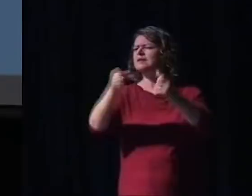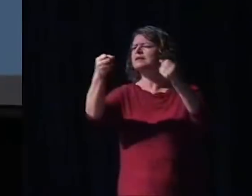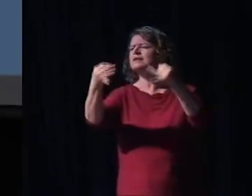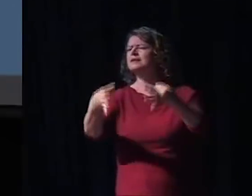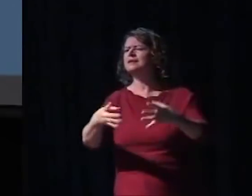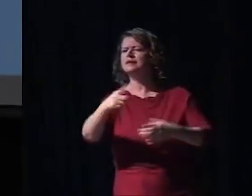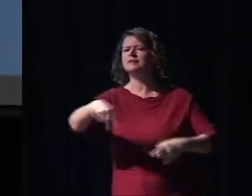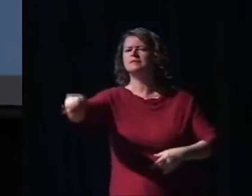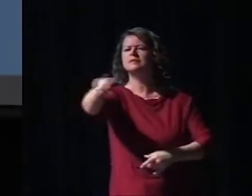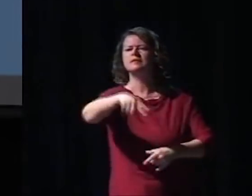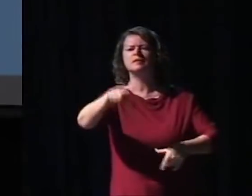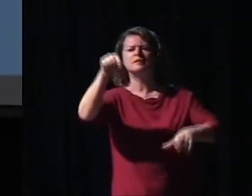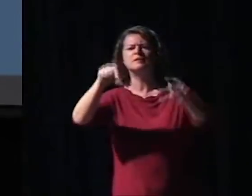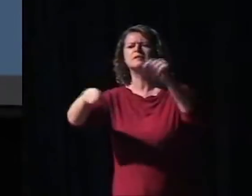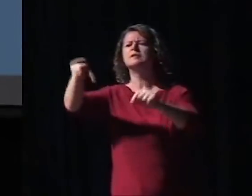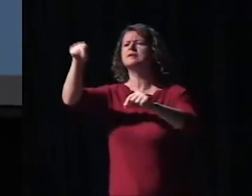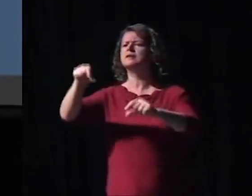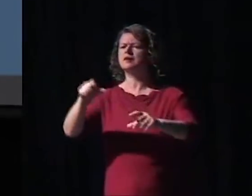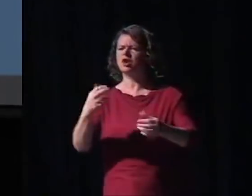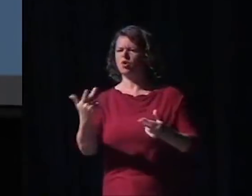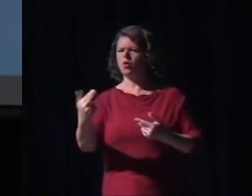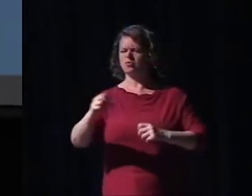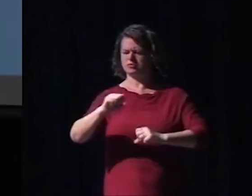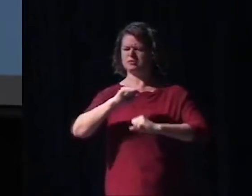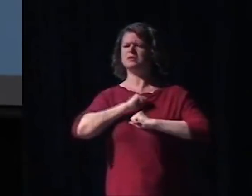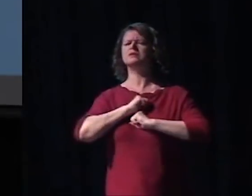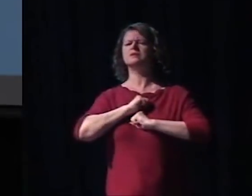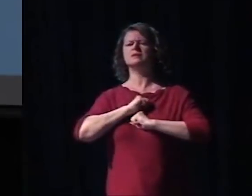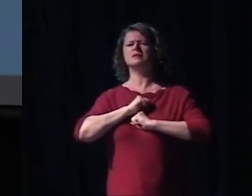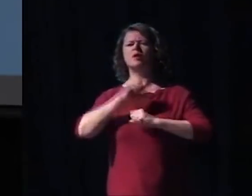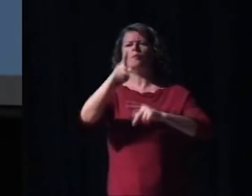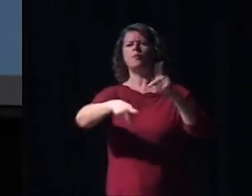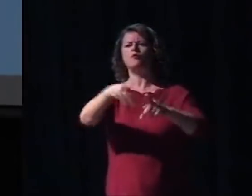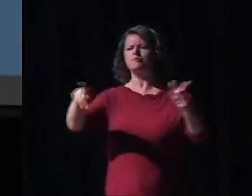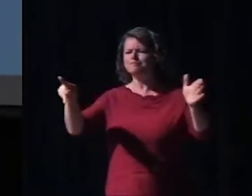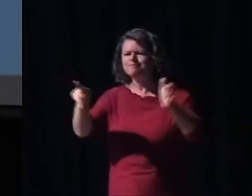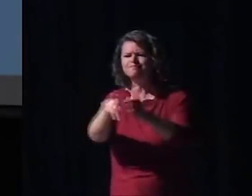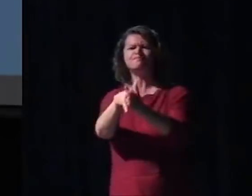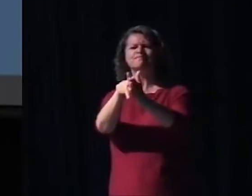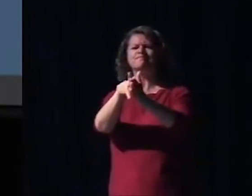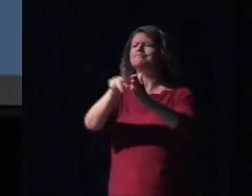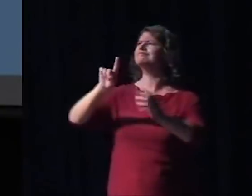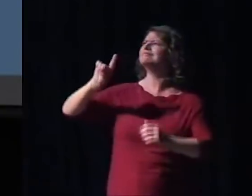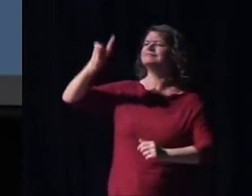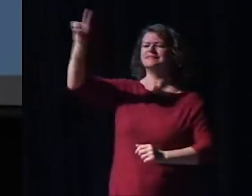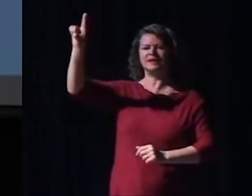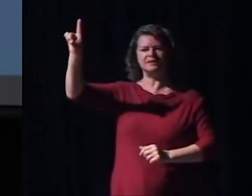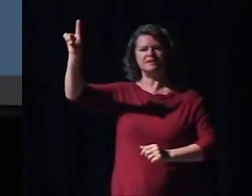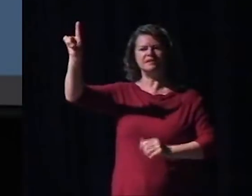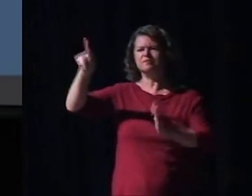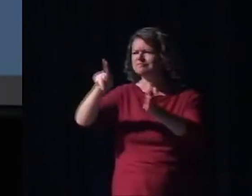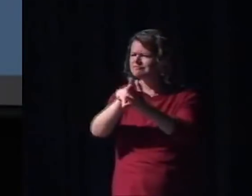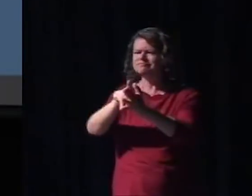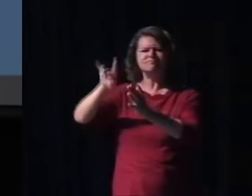eleita, sacerdócio real, povo de propriedade exclusiva do